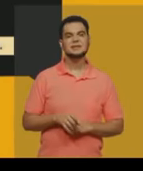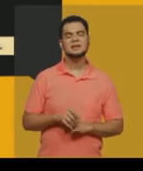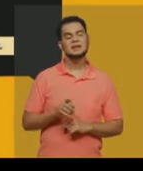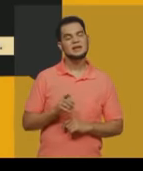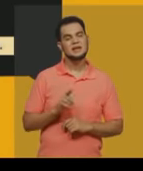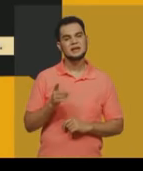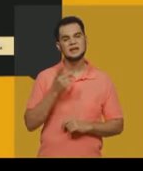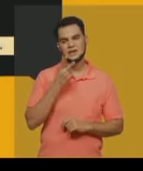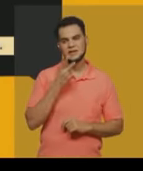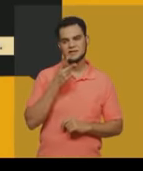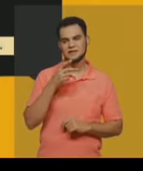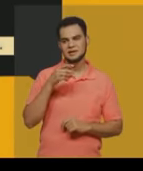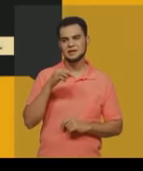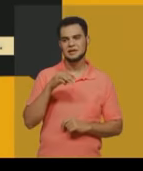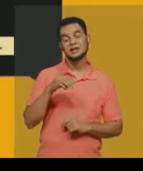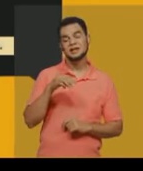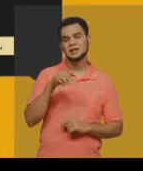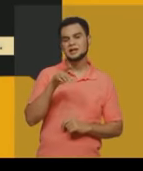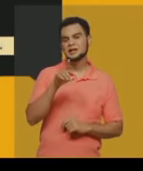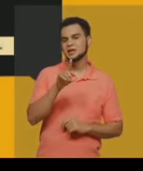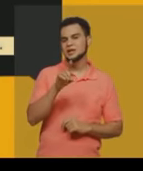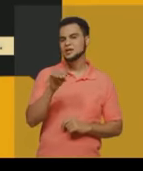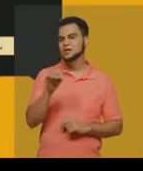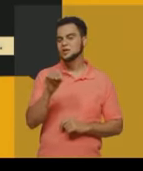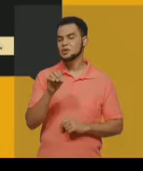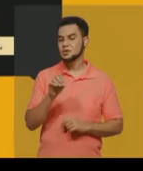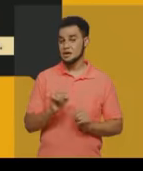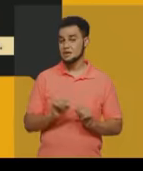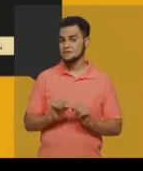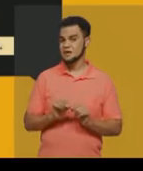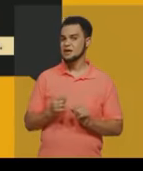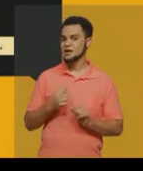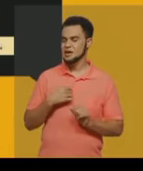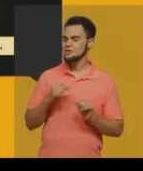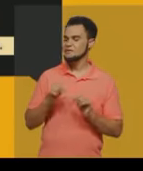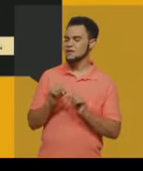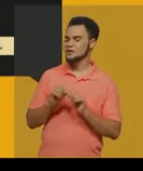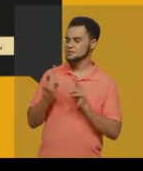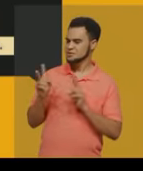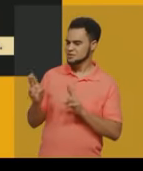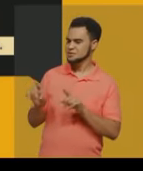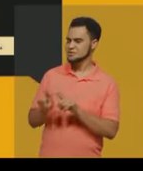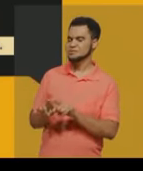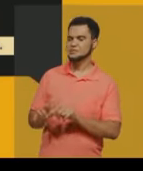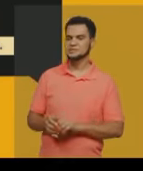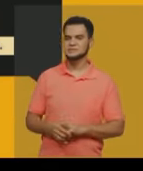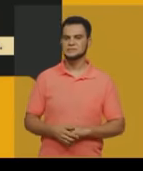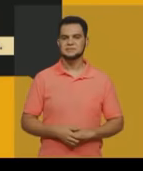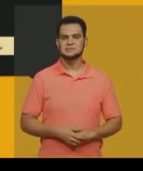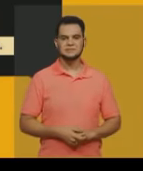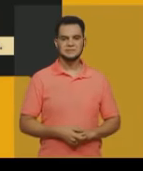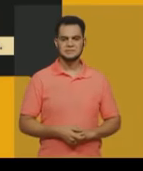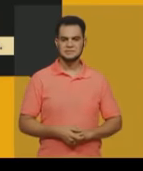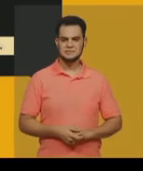do que fica no lugar do verbo. I do that too. Eu faço aquilo também. Laughed the little old